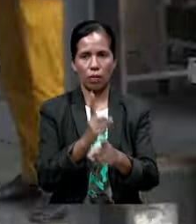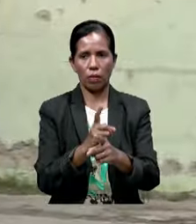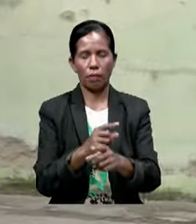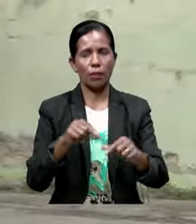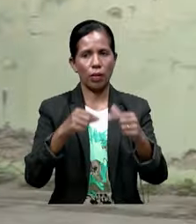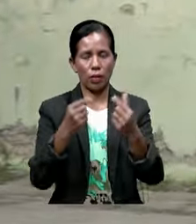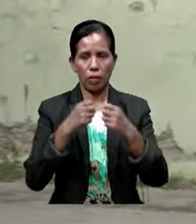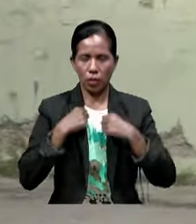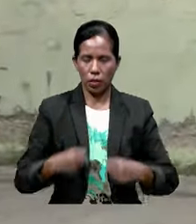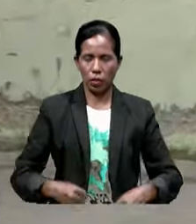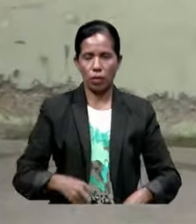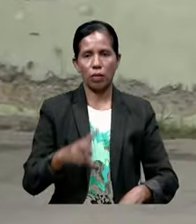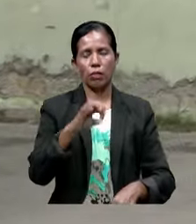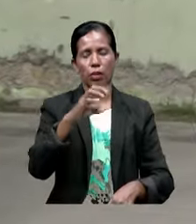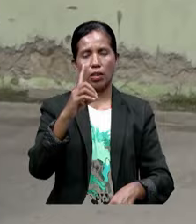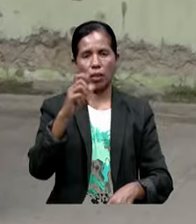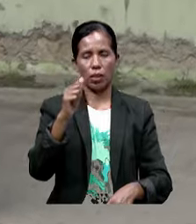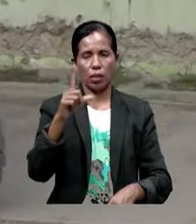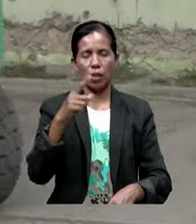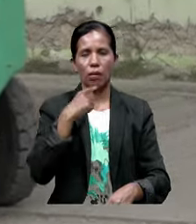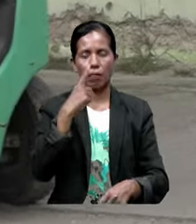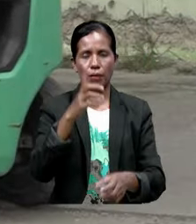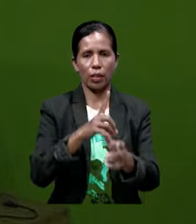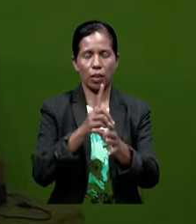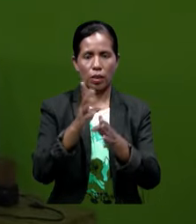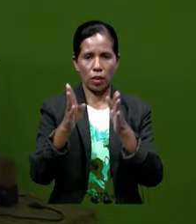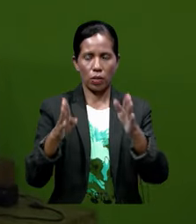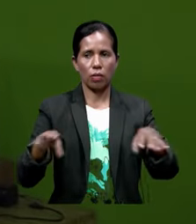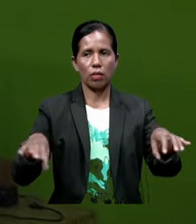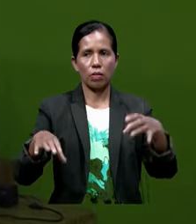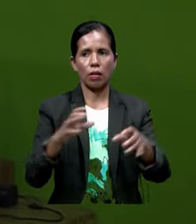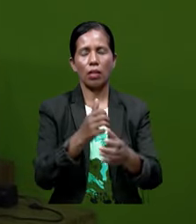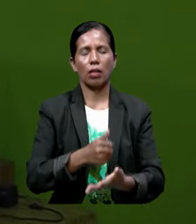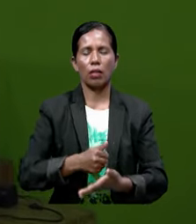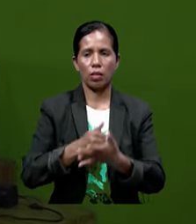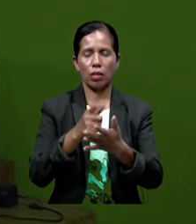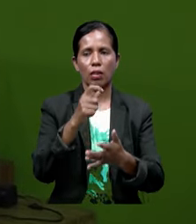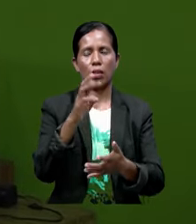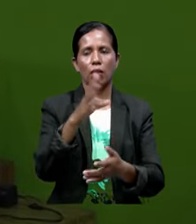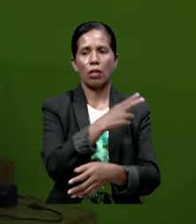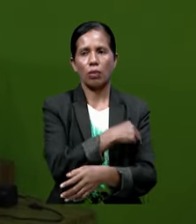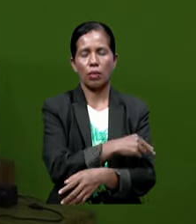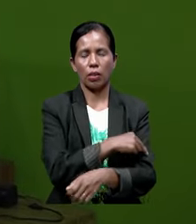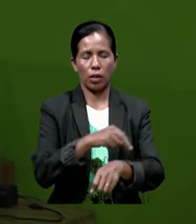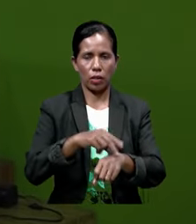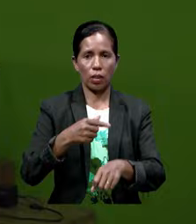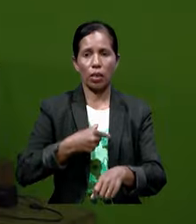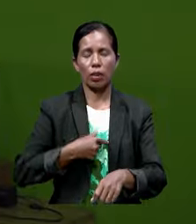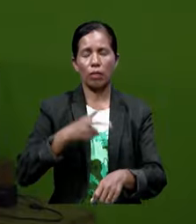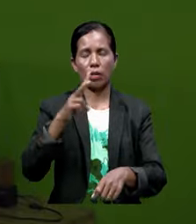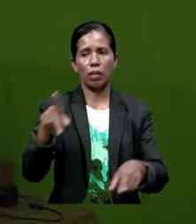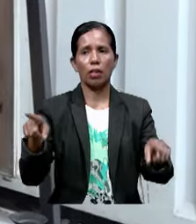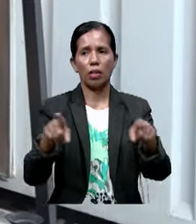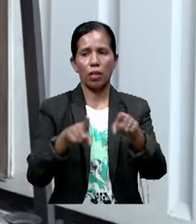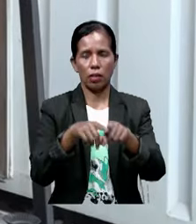integrada Saúde Vidal de Jesus Lopes, atual diretor Serviço Apoio Diagnóstico Terapêutico Hospital Nacional Guido Valadares,